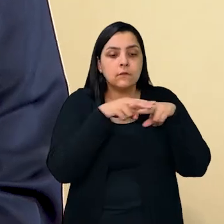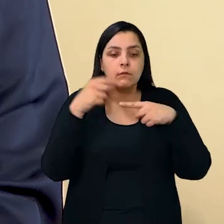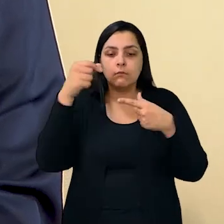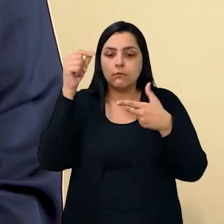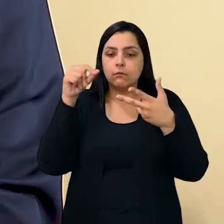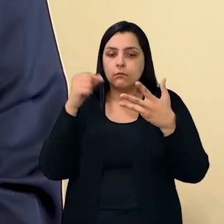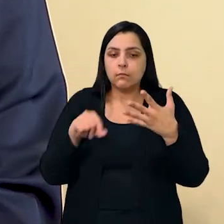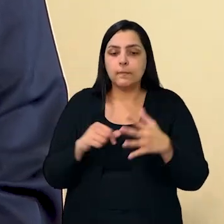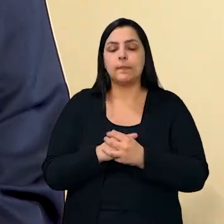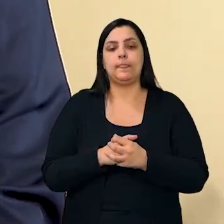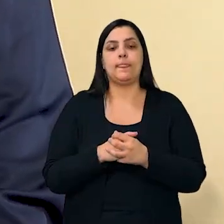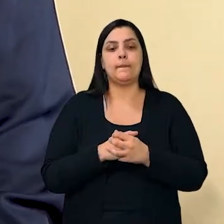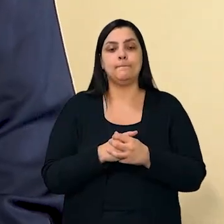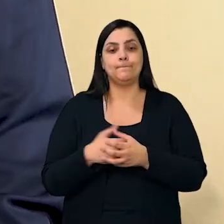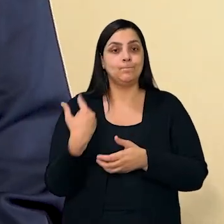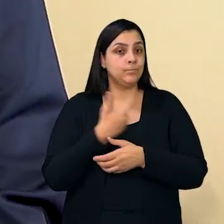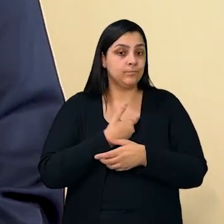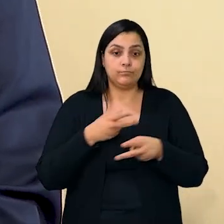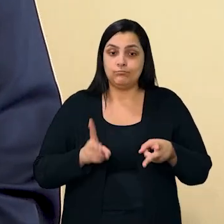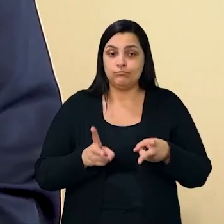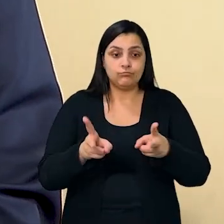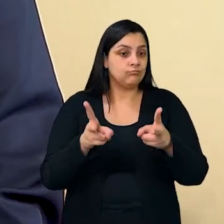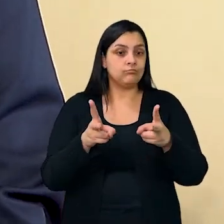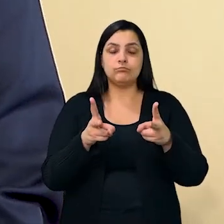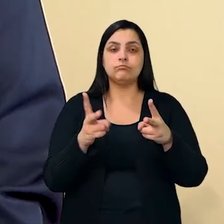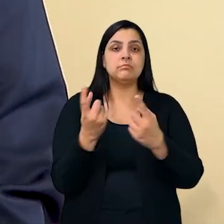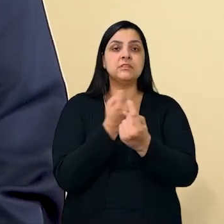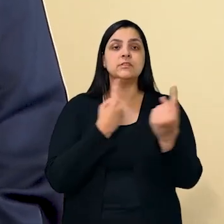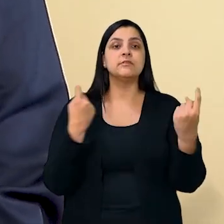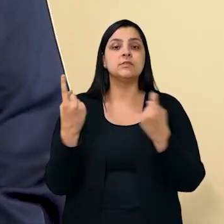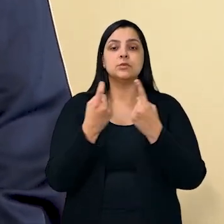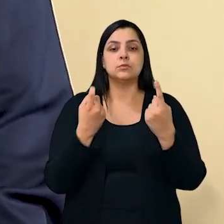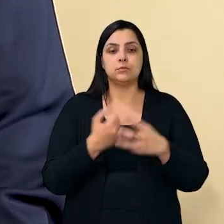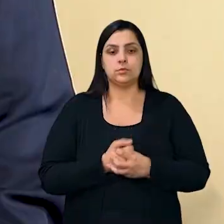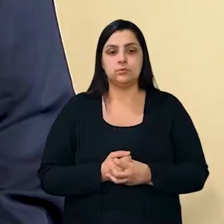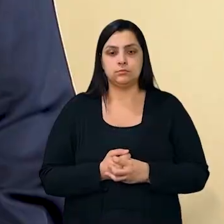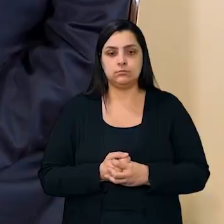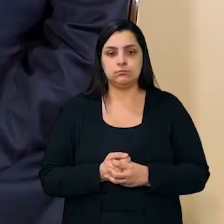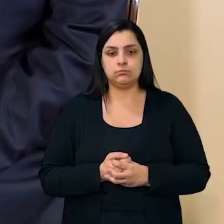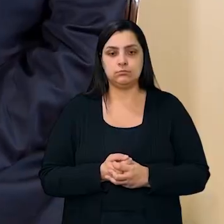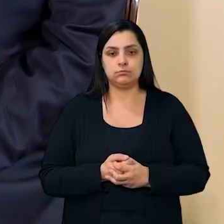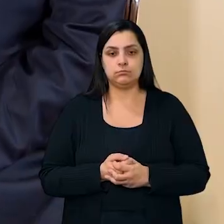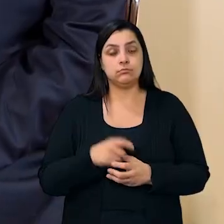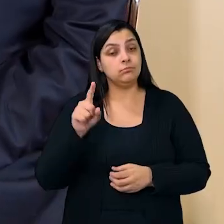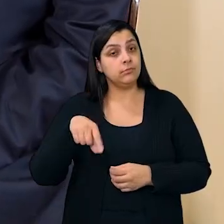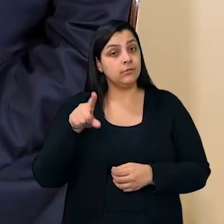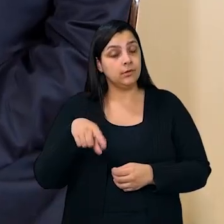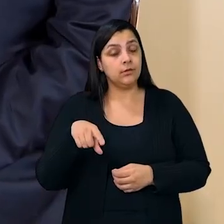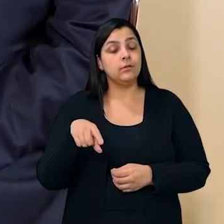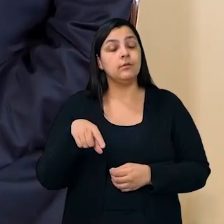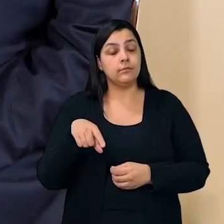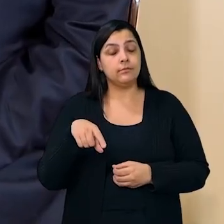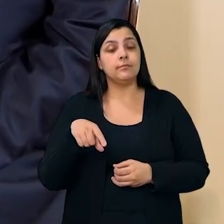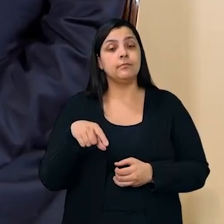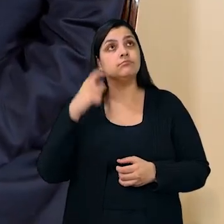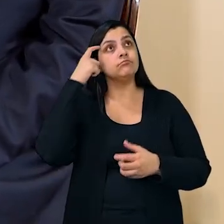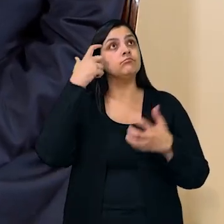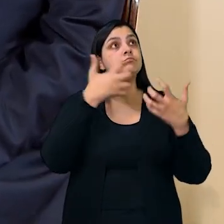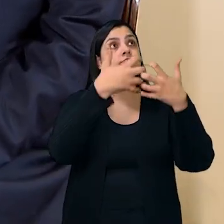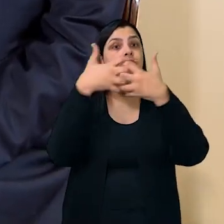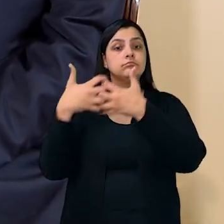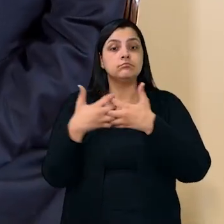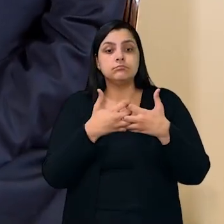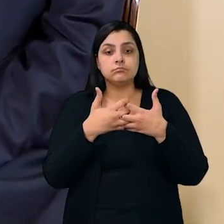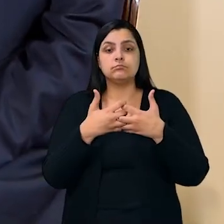julgado, não é? Para que não julgue individualmente os casos e que seja uma corte que possa